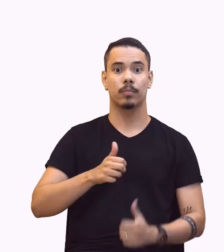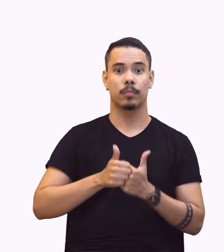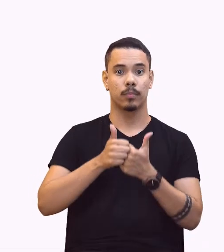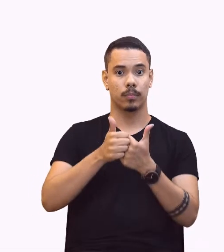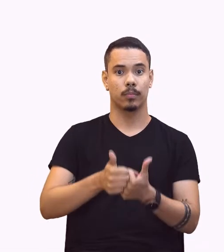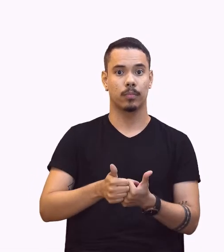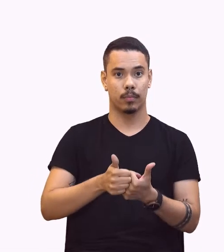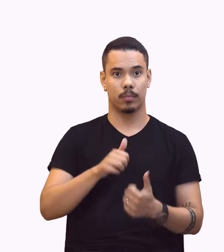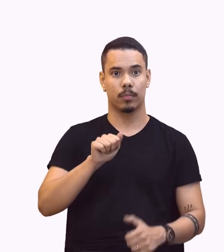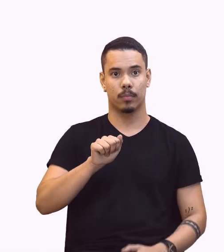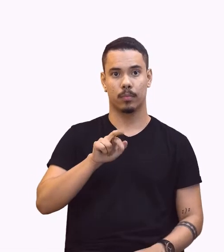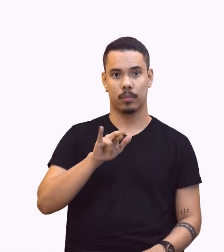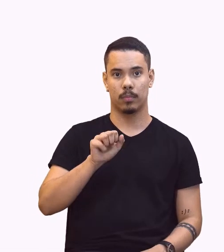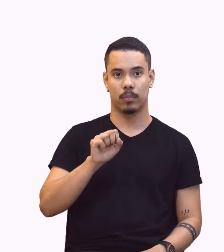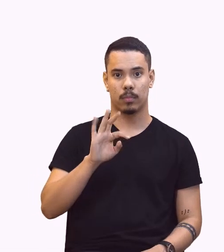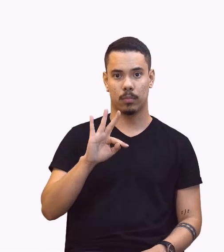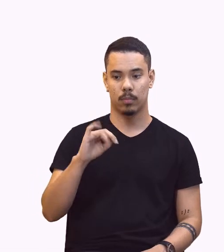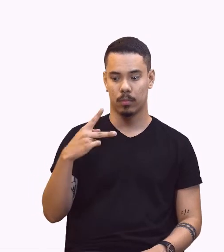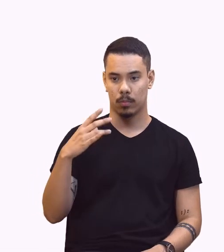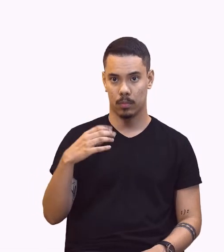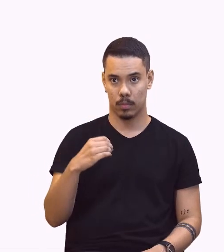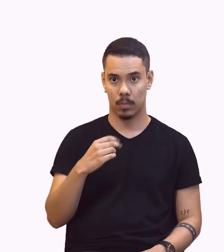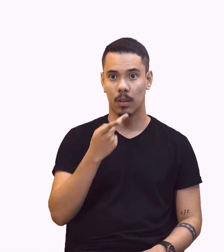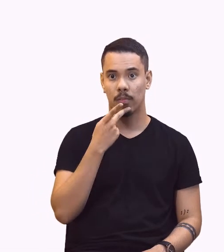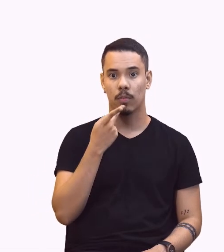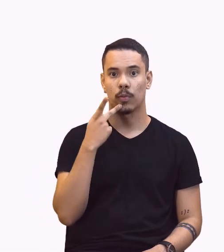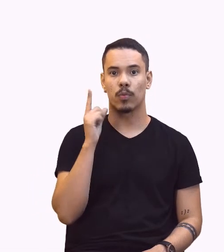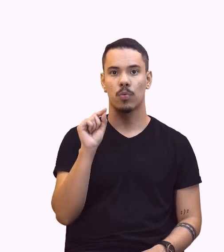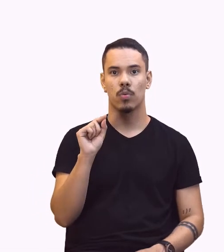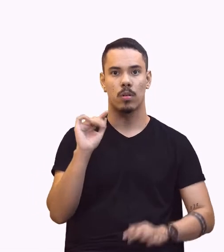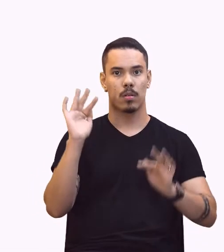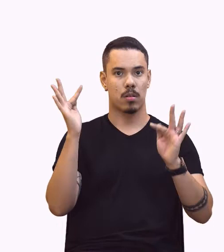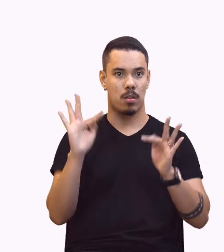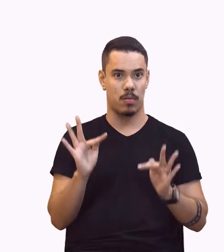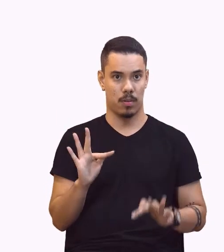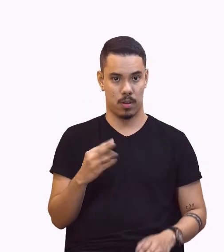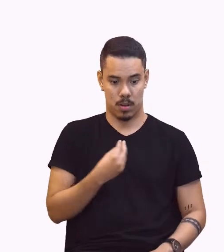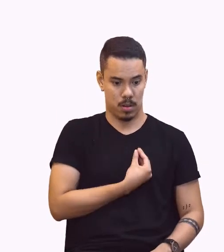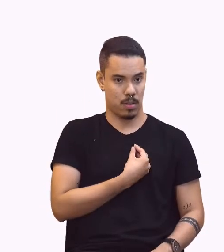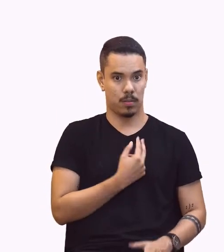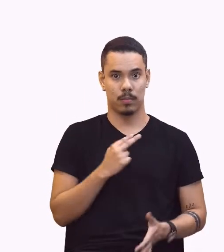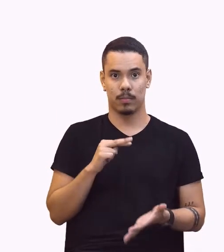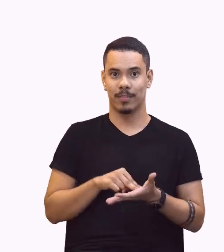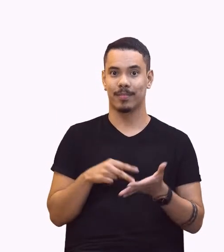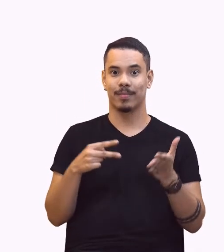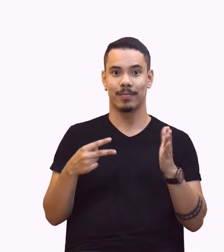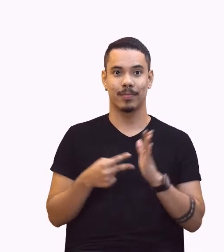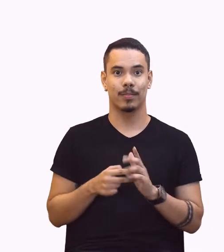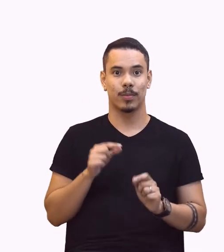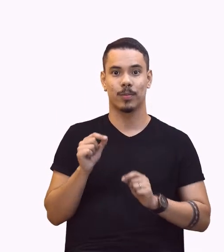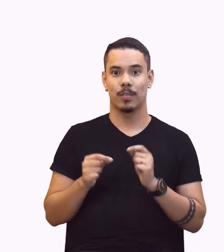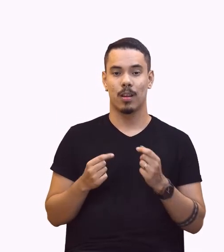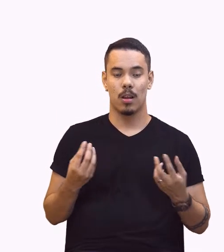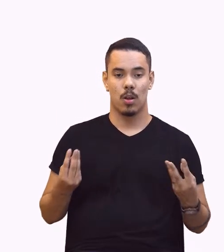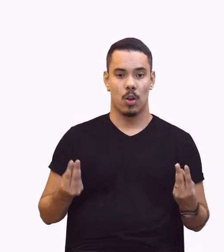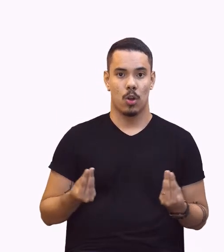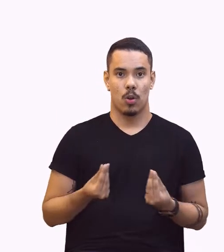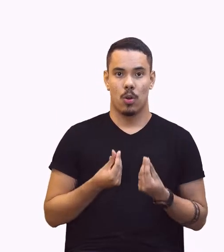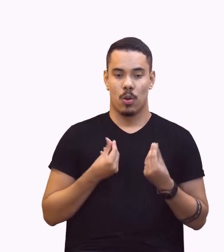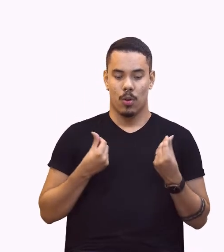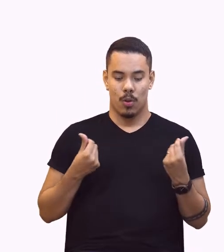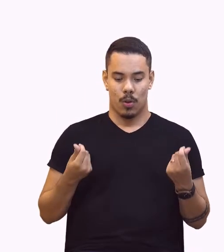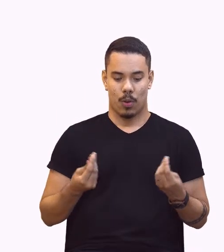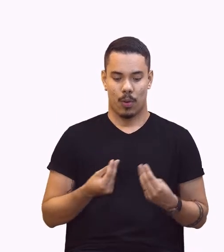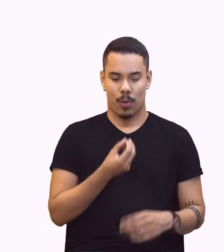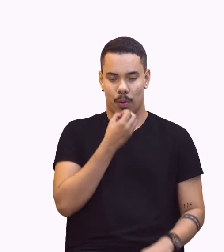só, ele dizia o seguinte: a felicidade da vida era obter o máximo prazer